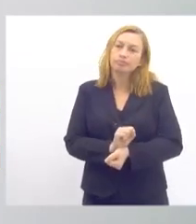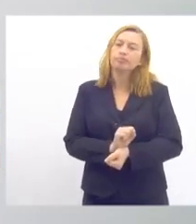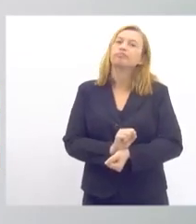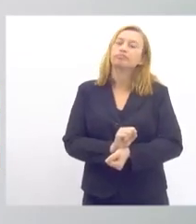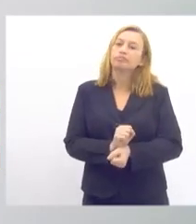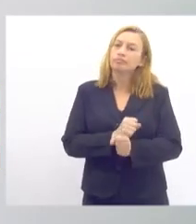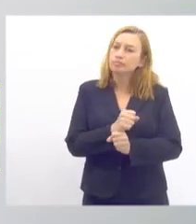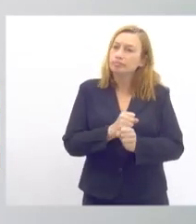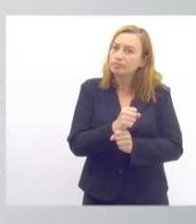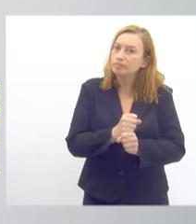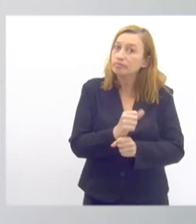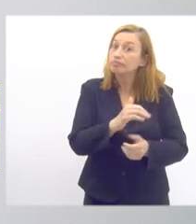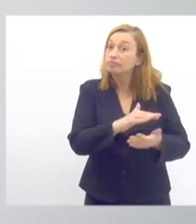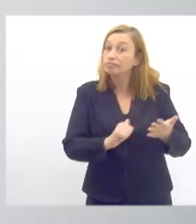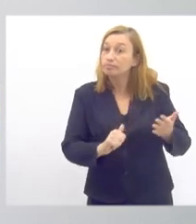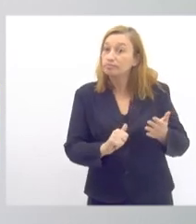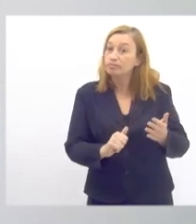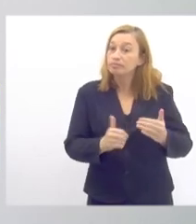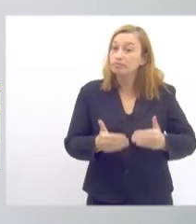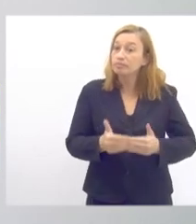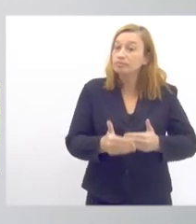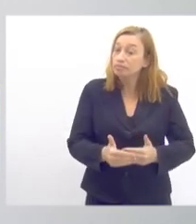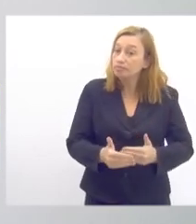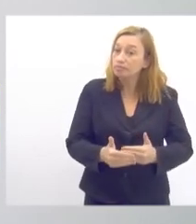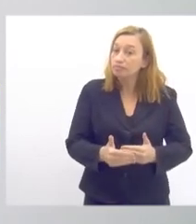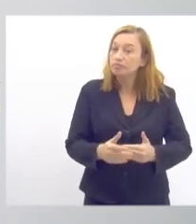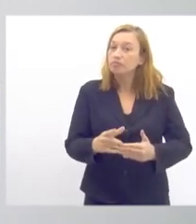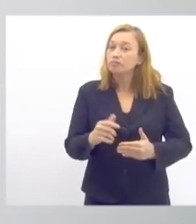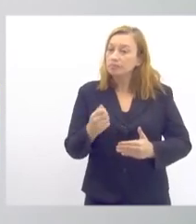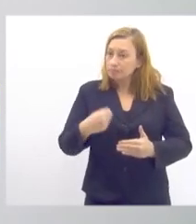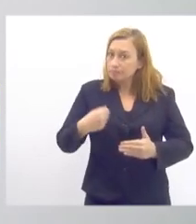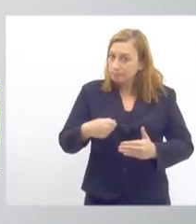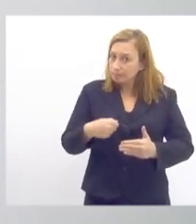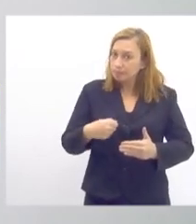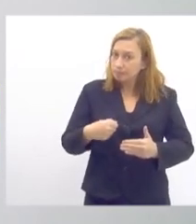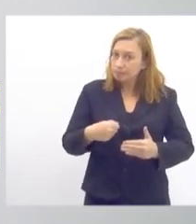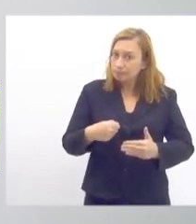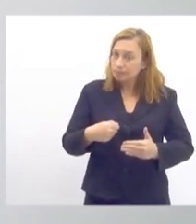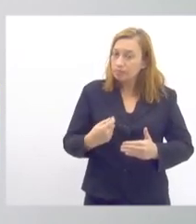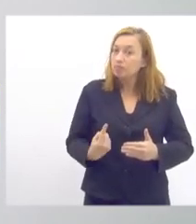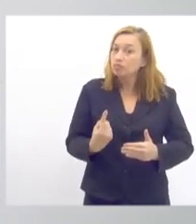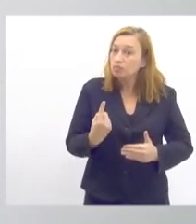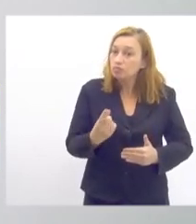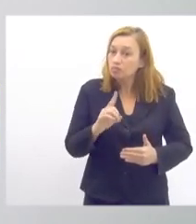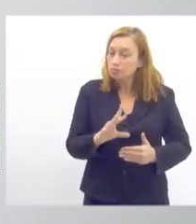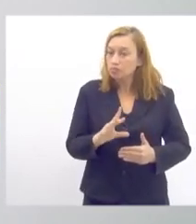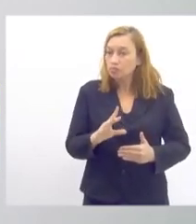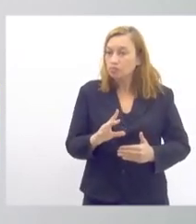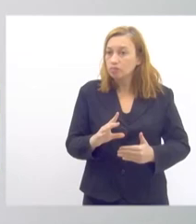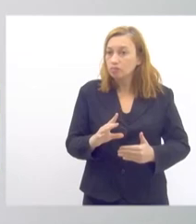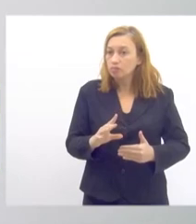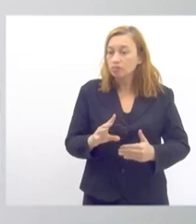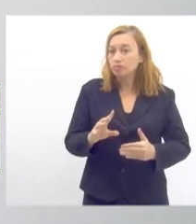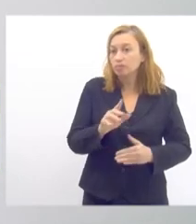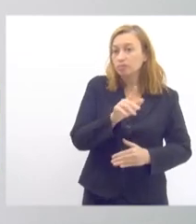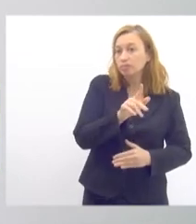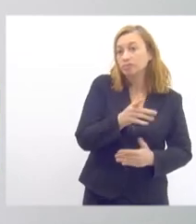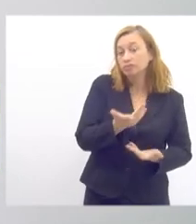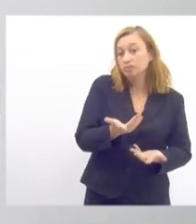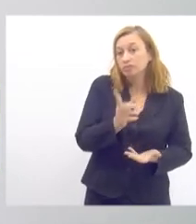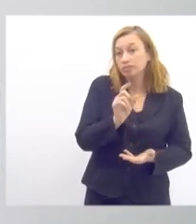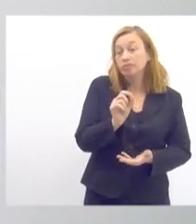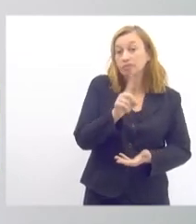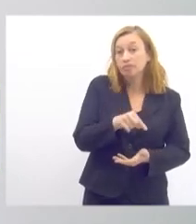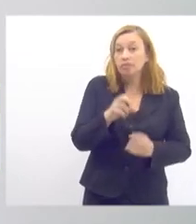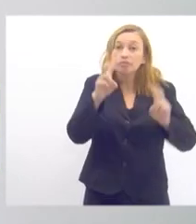congelados e retirados. O que era o avanço, o único avanço concreto, é o que está no impasse, que é a